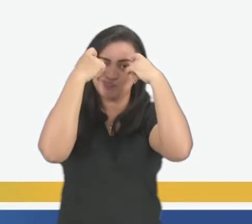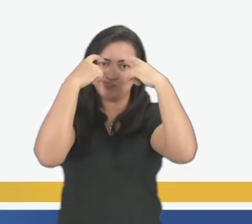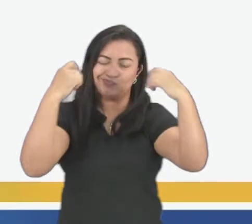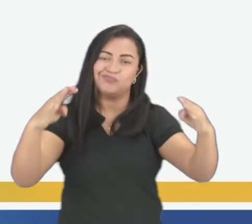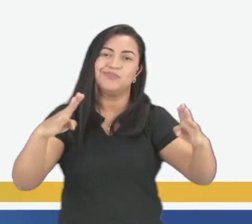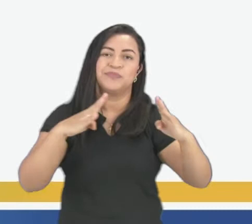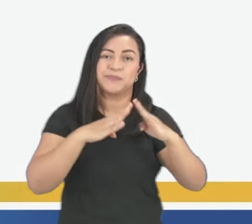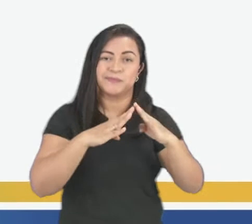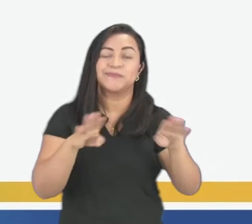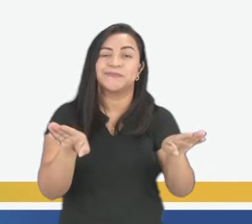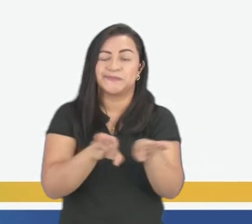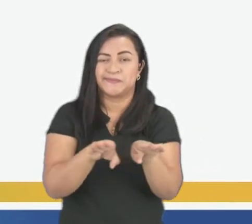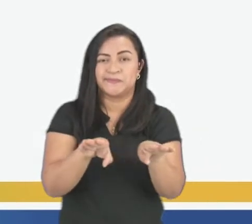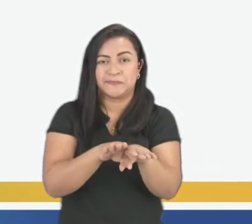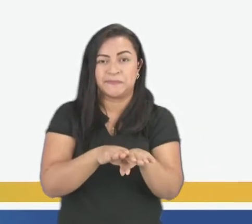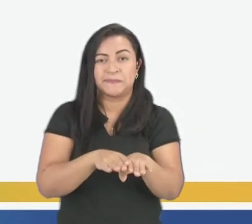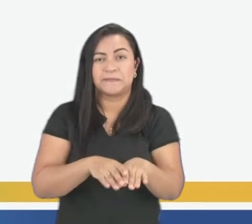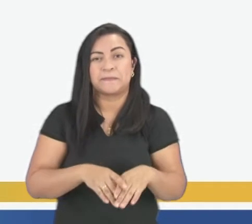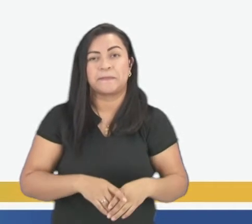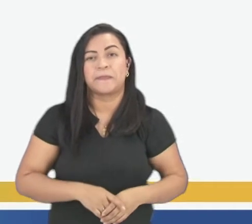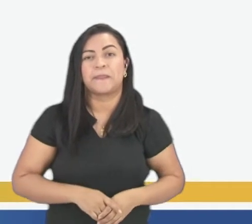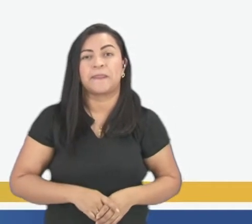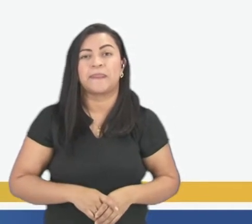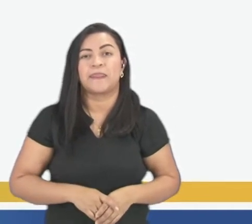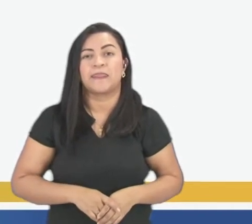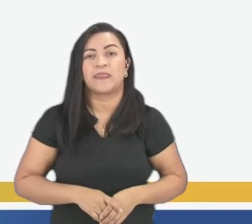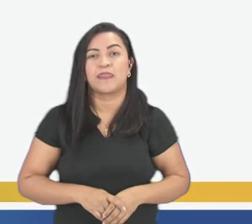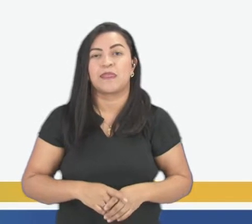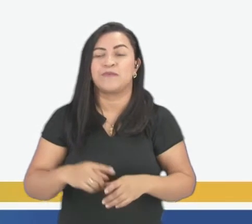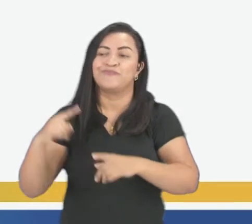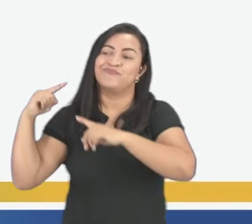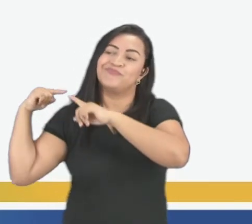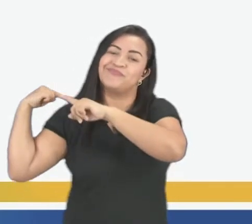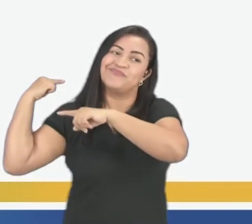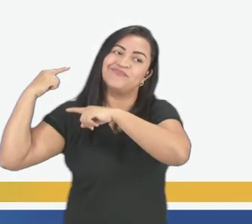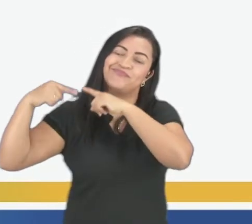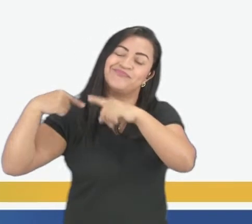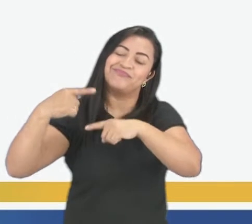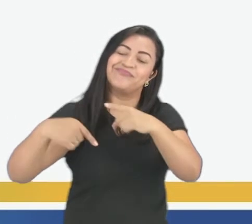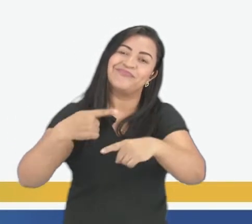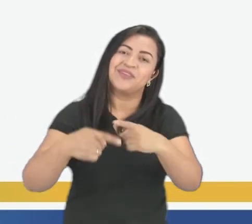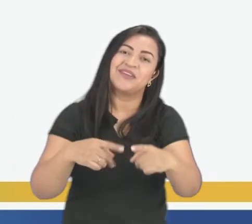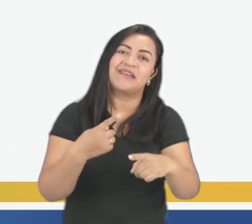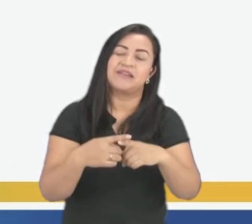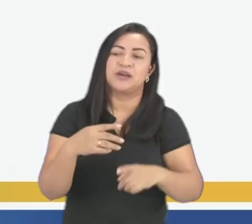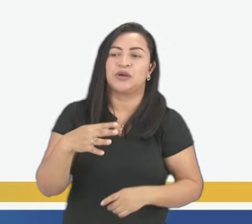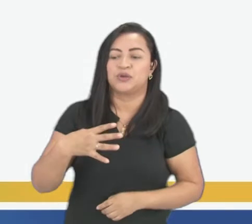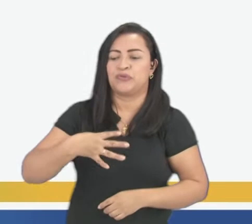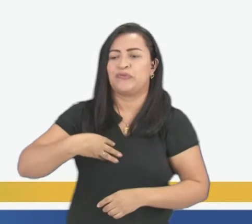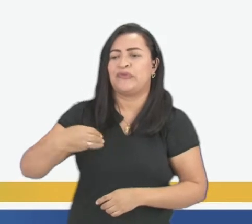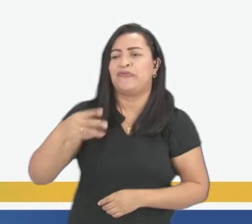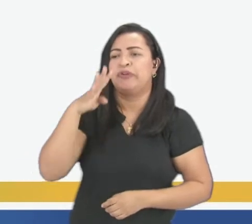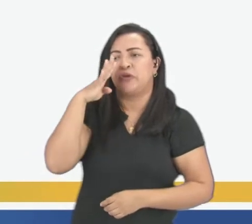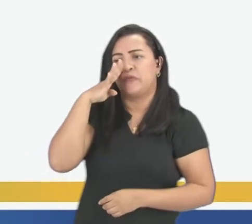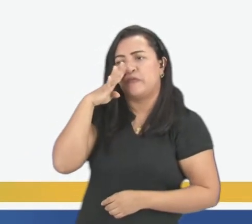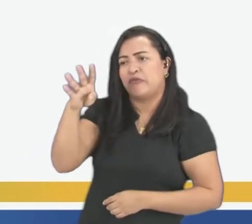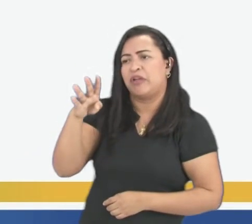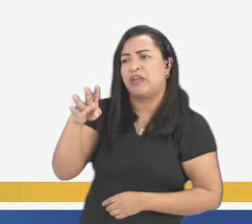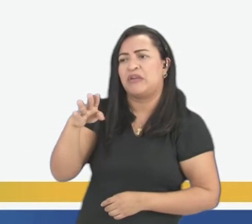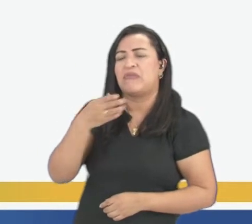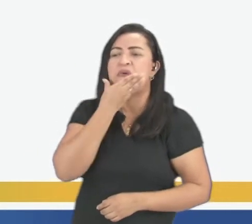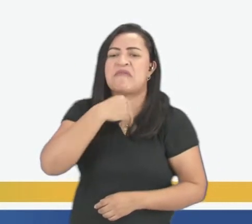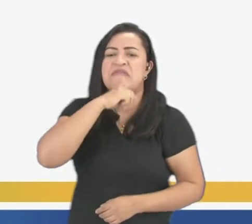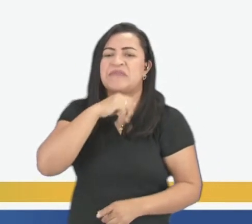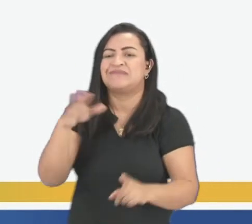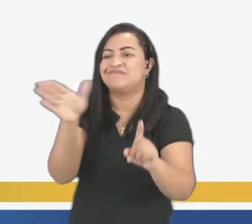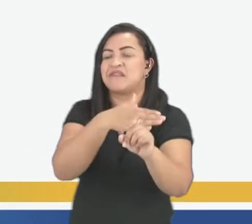muito interessante. A violência doméstica muitas vezes é hereditária. Muitas vezes o filho vê o pai batendo na mãe, ele cresce com essa